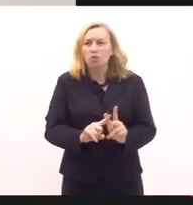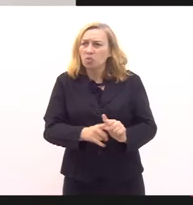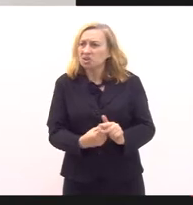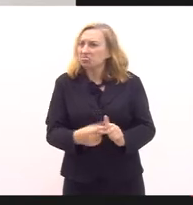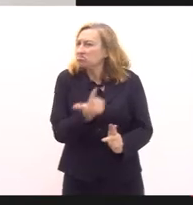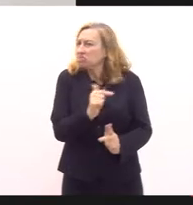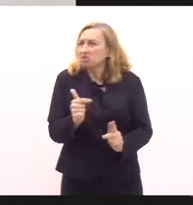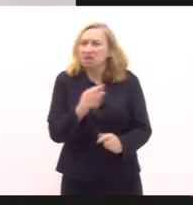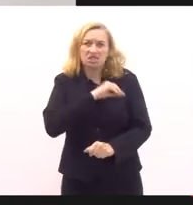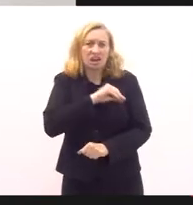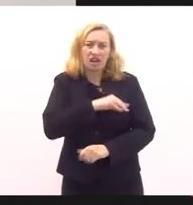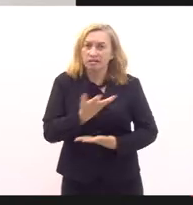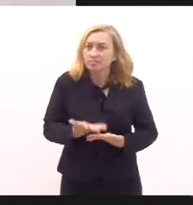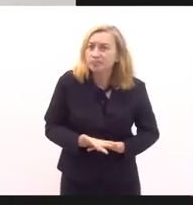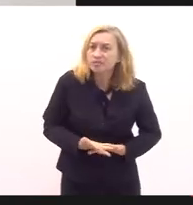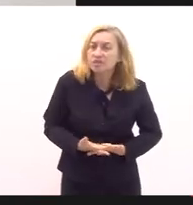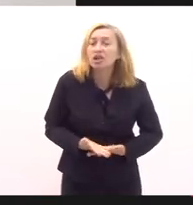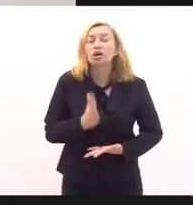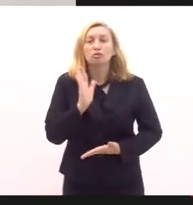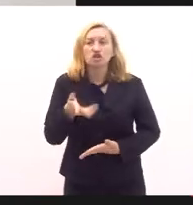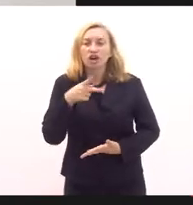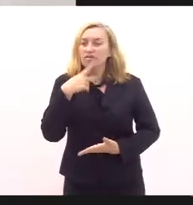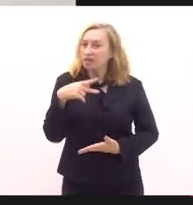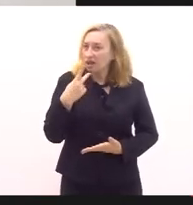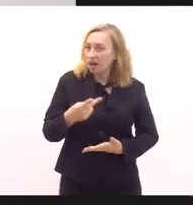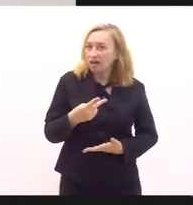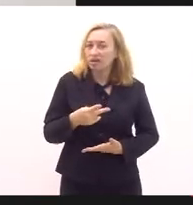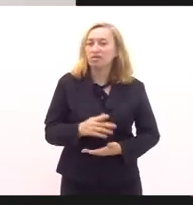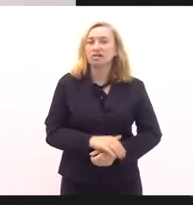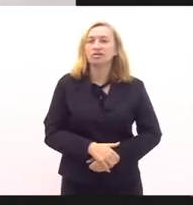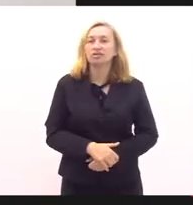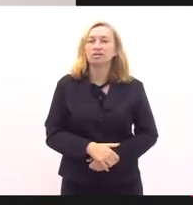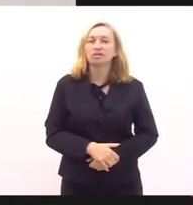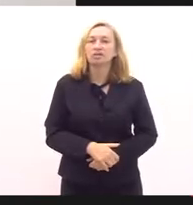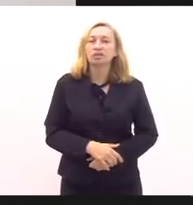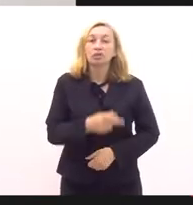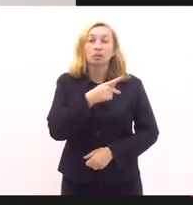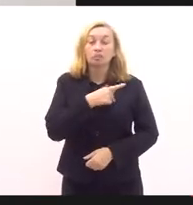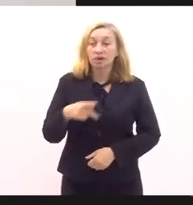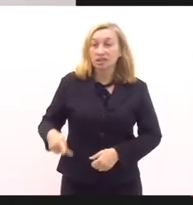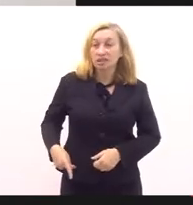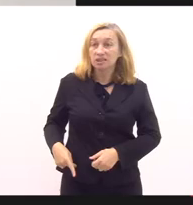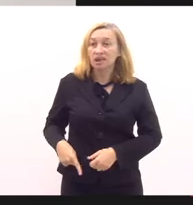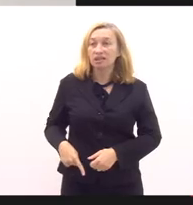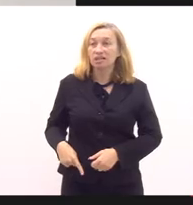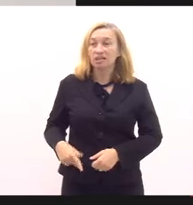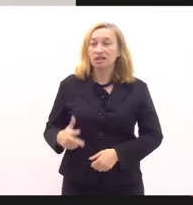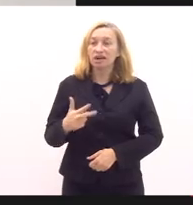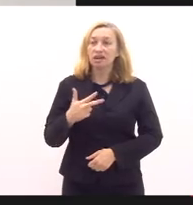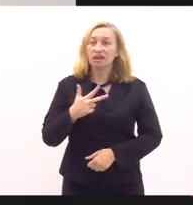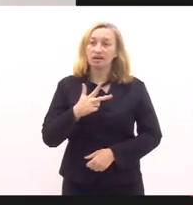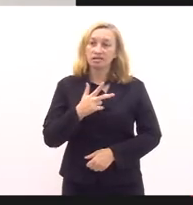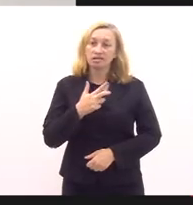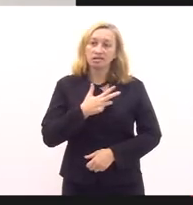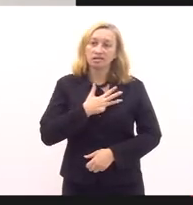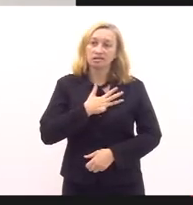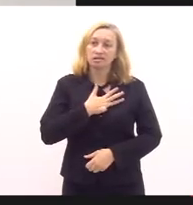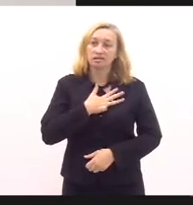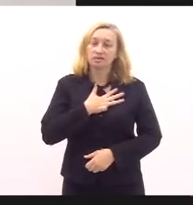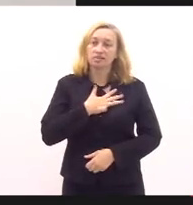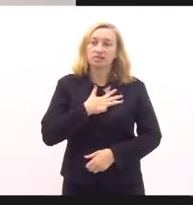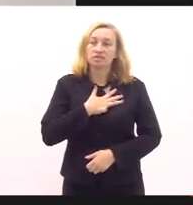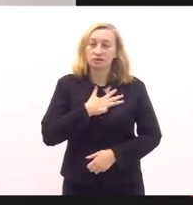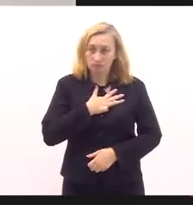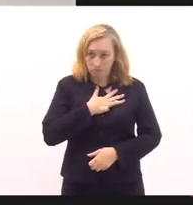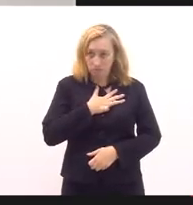também. E como já dizia o presidente Lula, se a classe